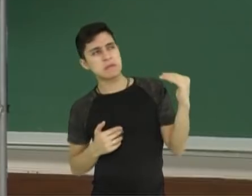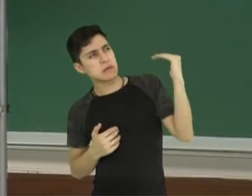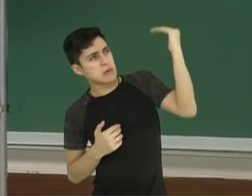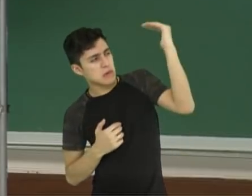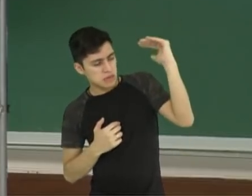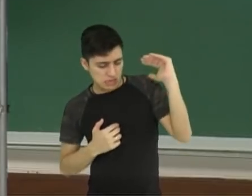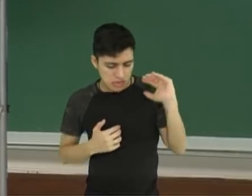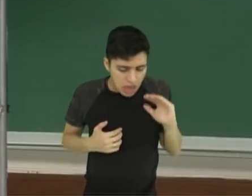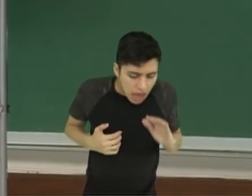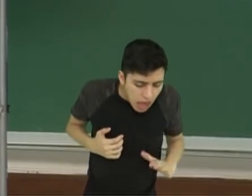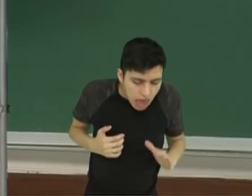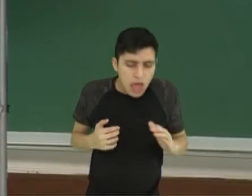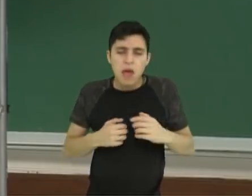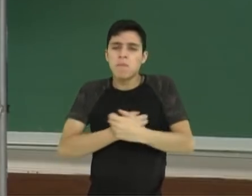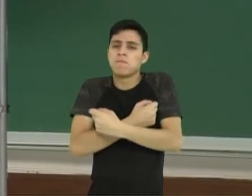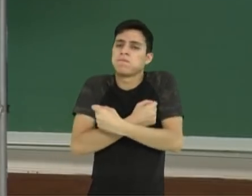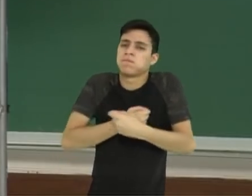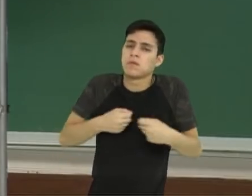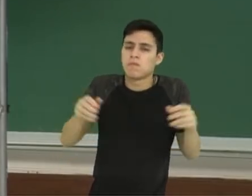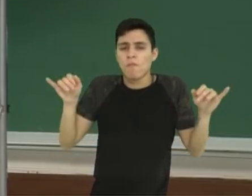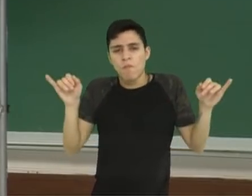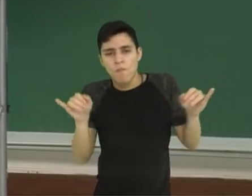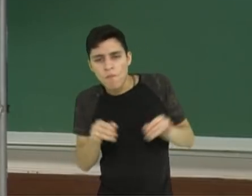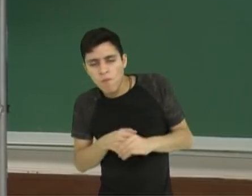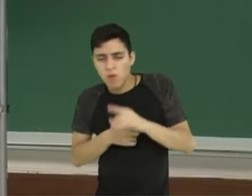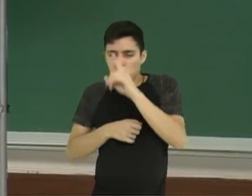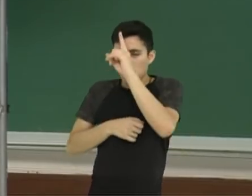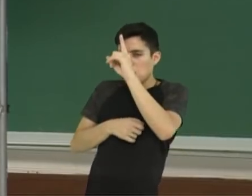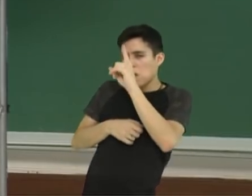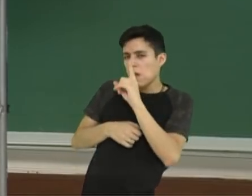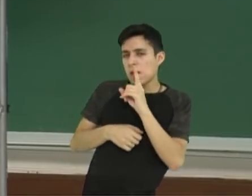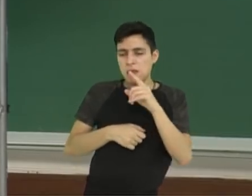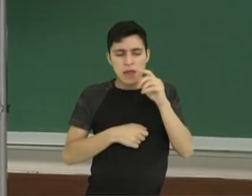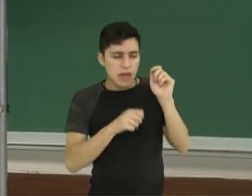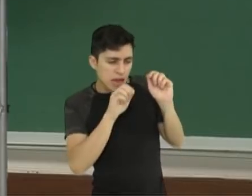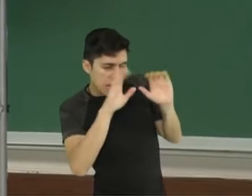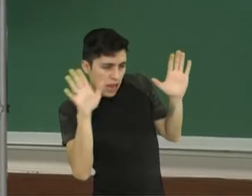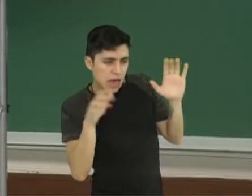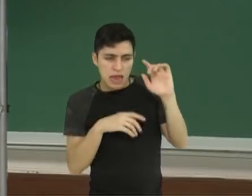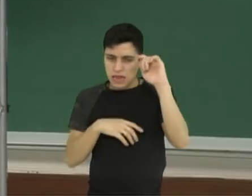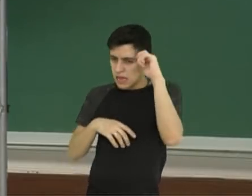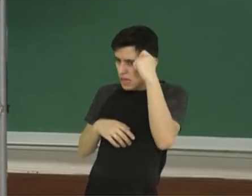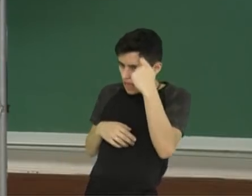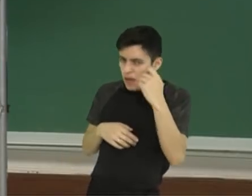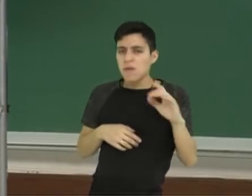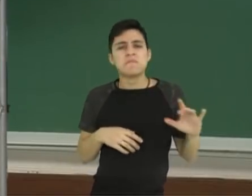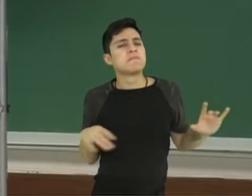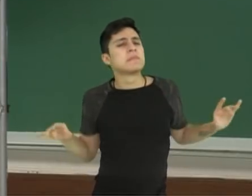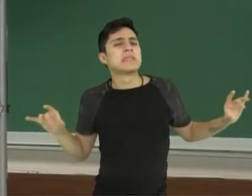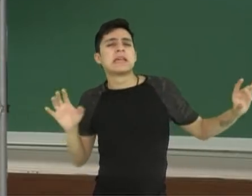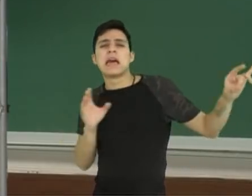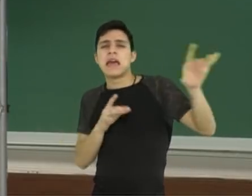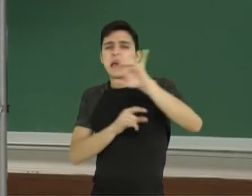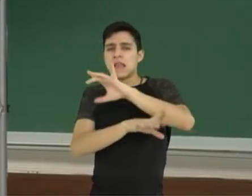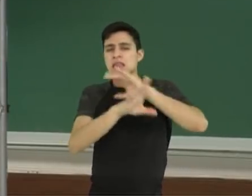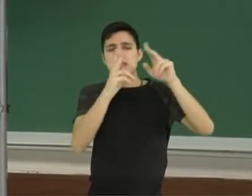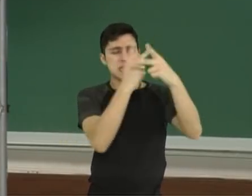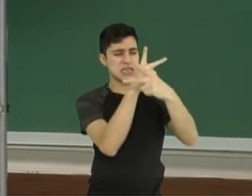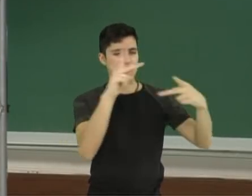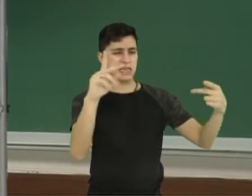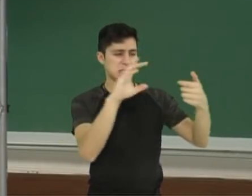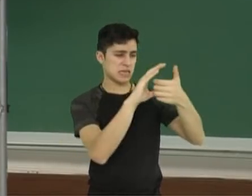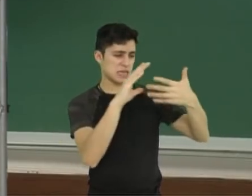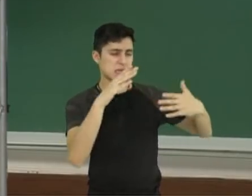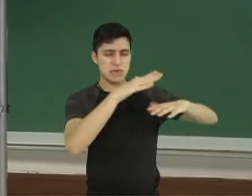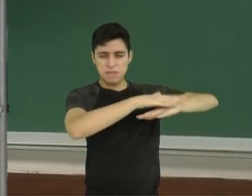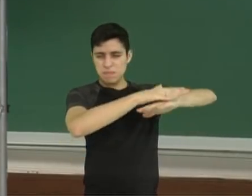mais gordinhos, mais magrinhos, loirinhos, de pele clara, negros, cada um com a sua característica, cada um com a